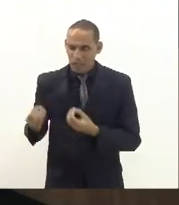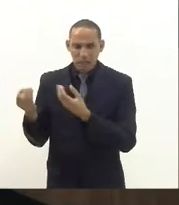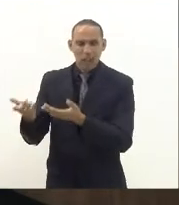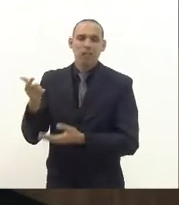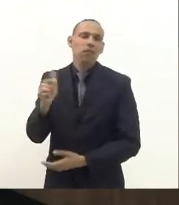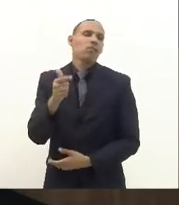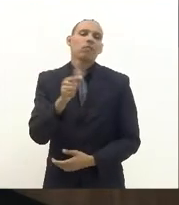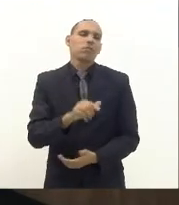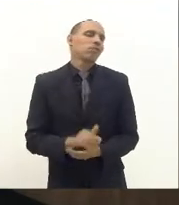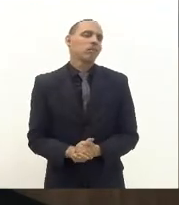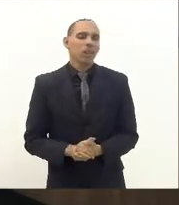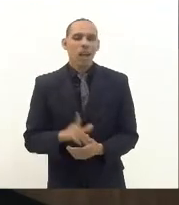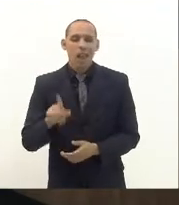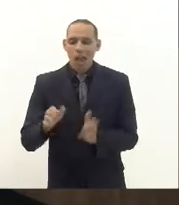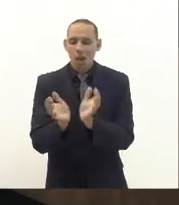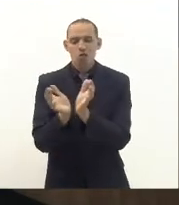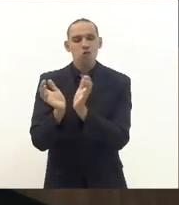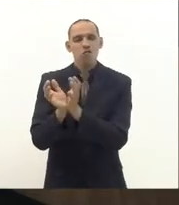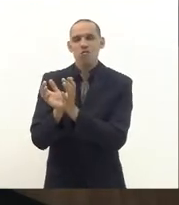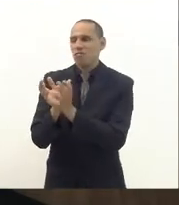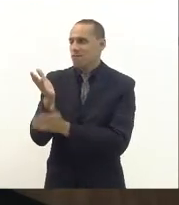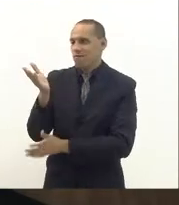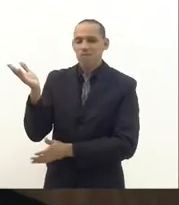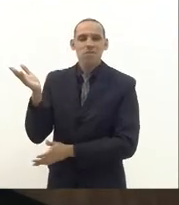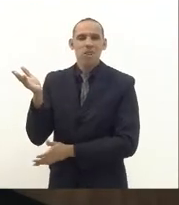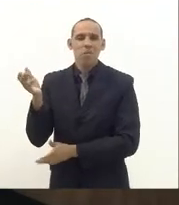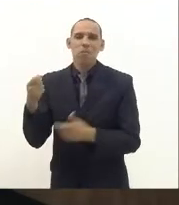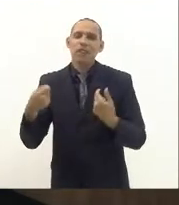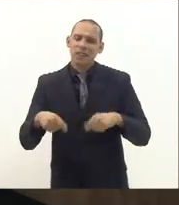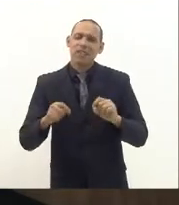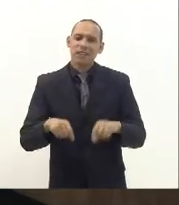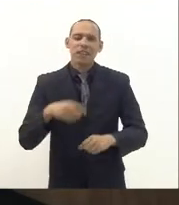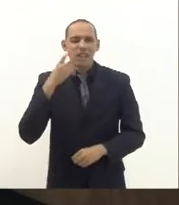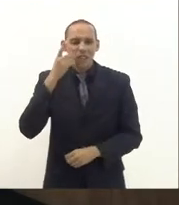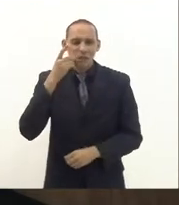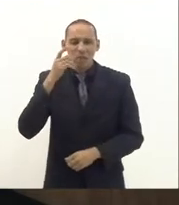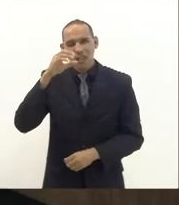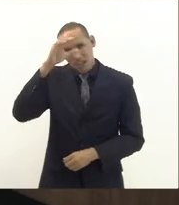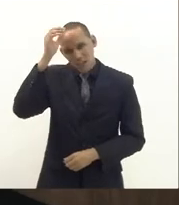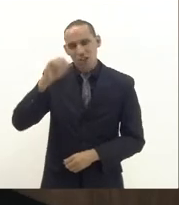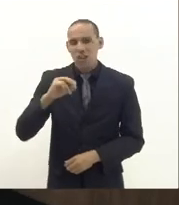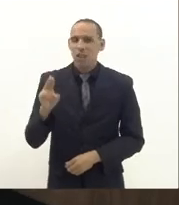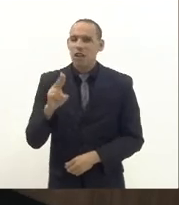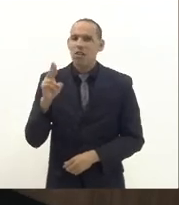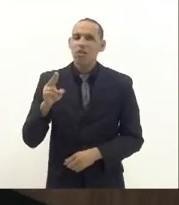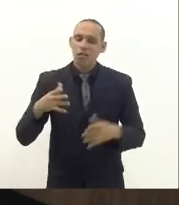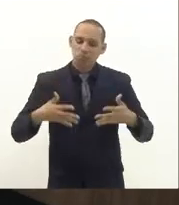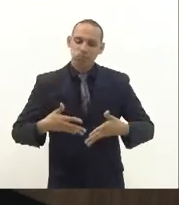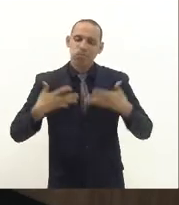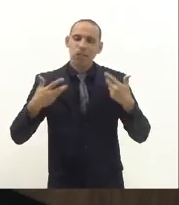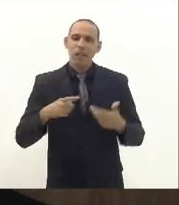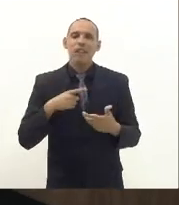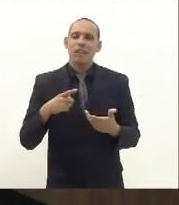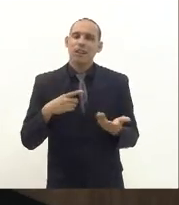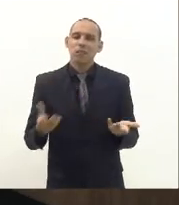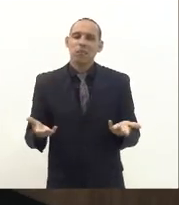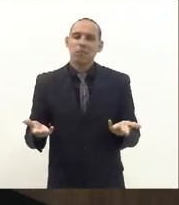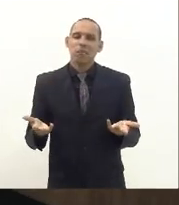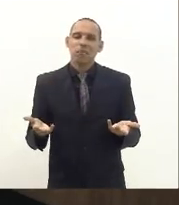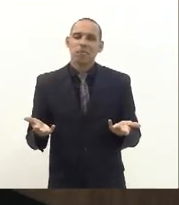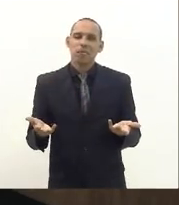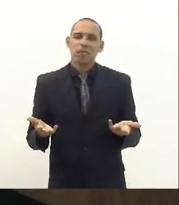o Ian é um grupo que deveria Deputado a presidenta te ajuda é todas as honras do mundo é